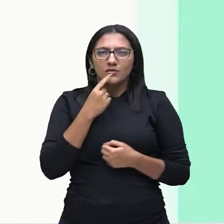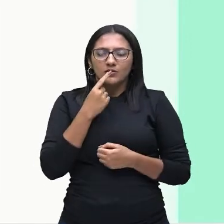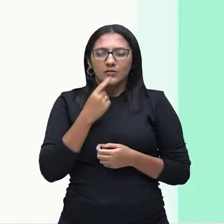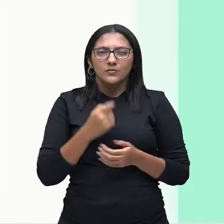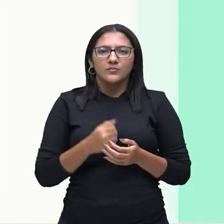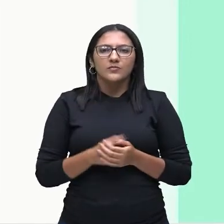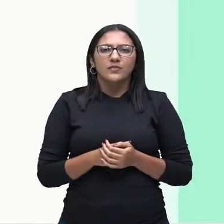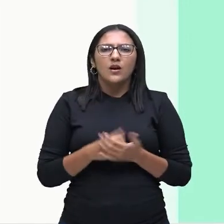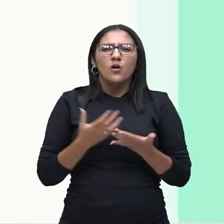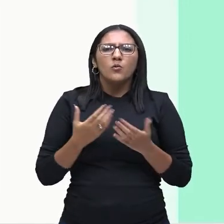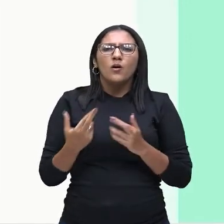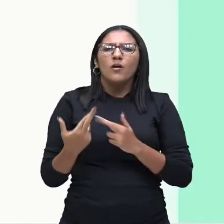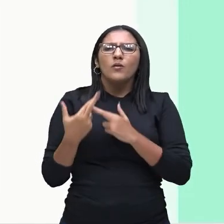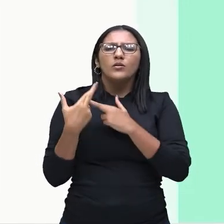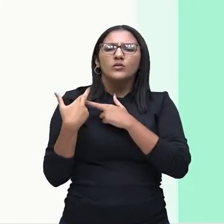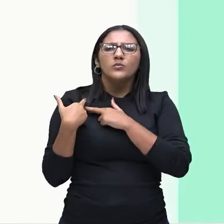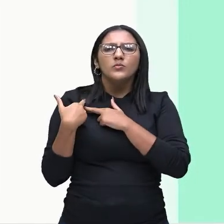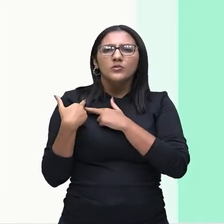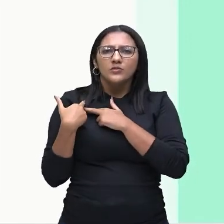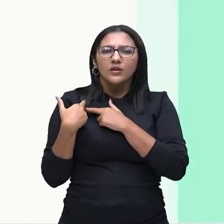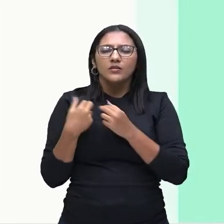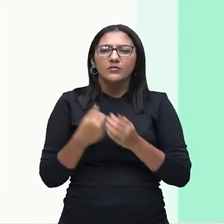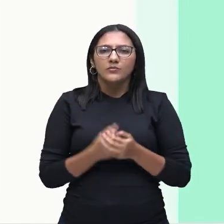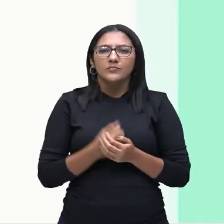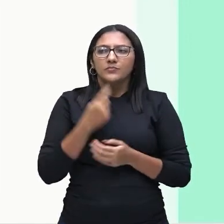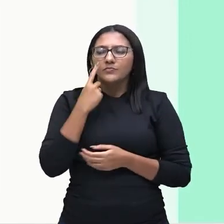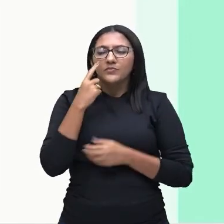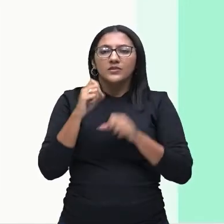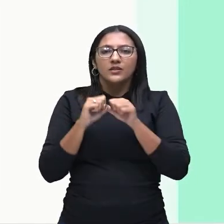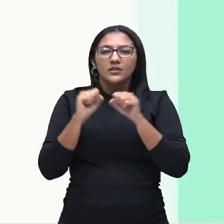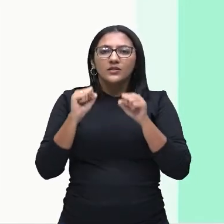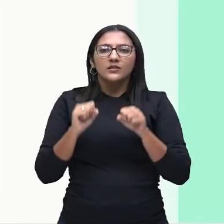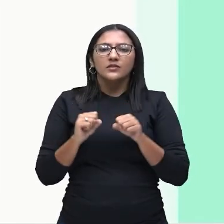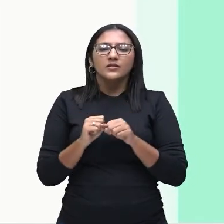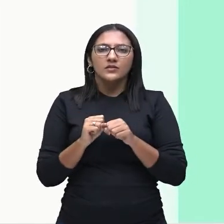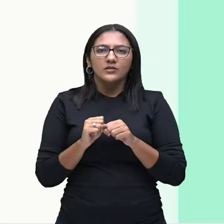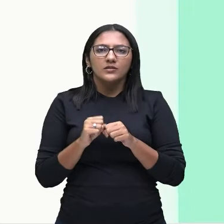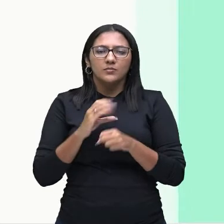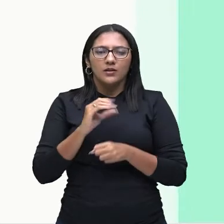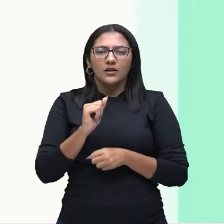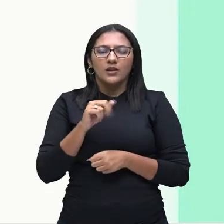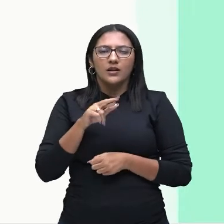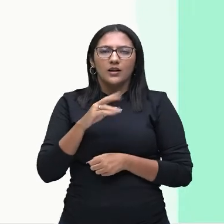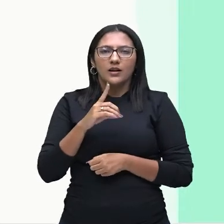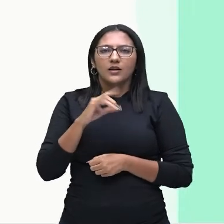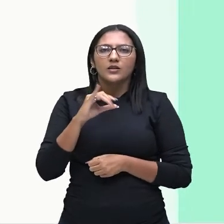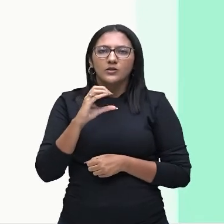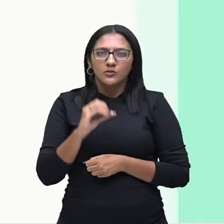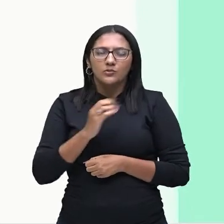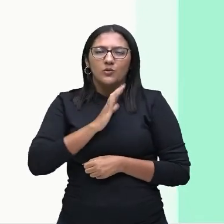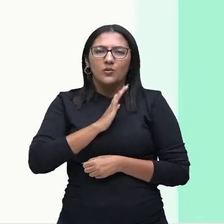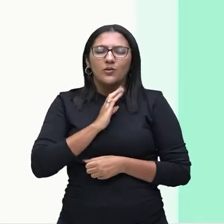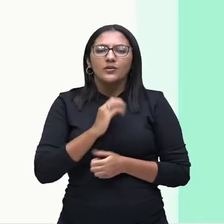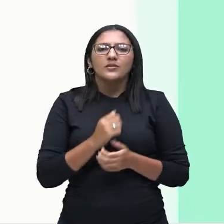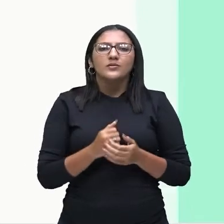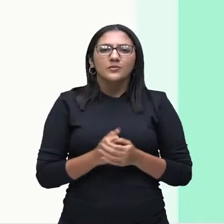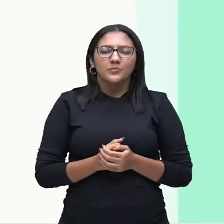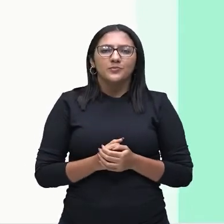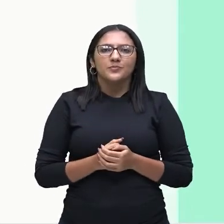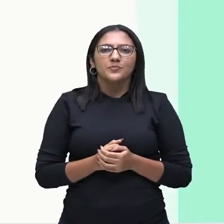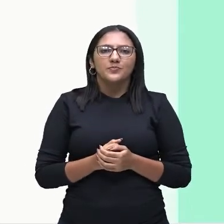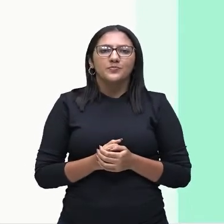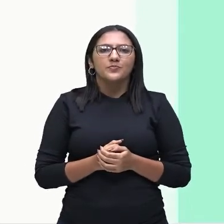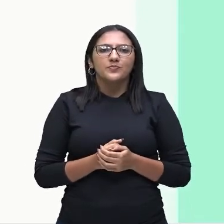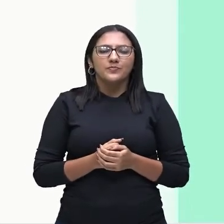sistema que o coração faz parte, gente? Sistema cardiovascular. Então, essa é a nossa primeira resposta aí do nosso